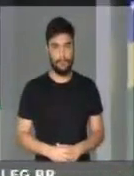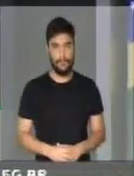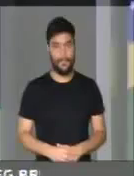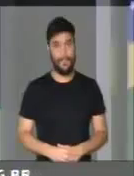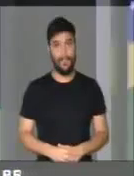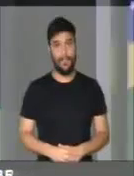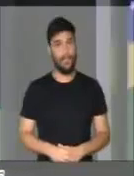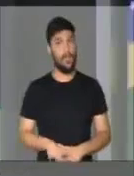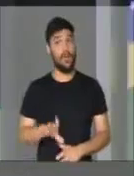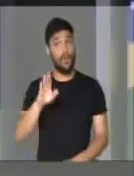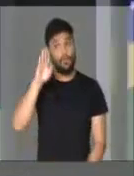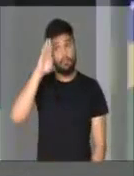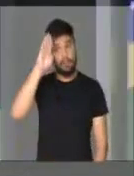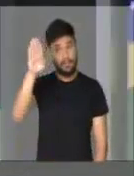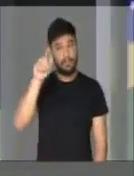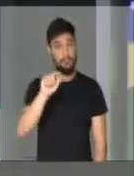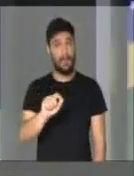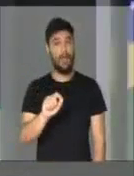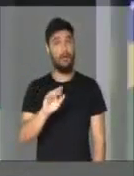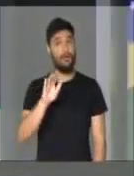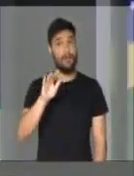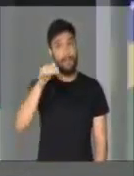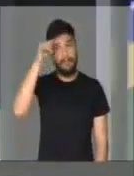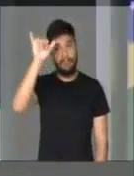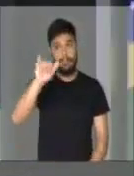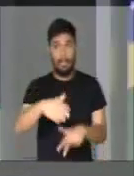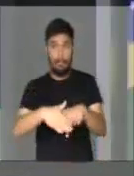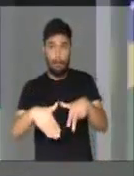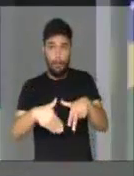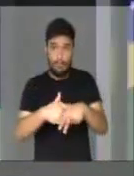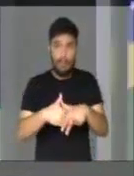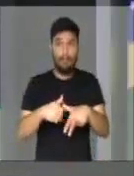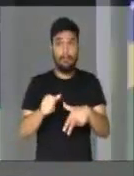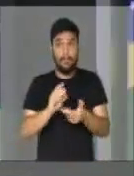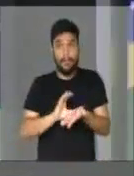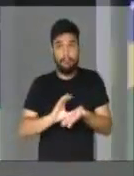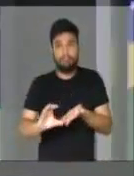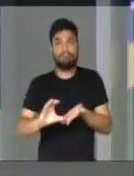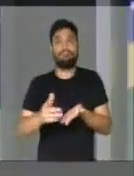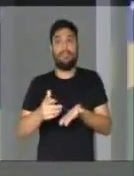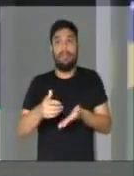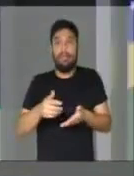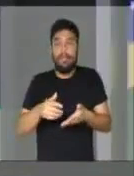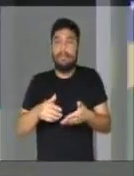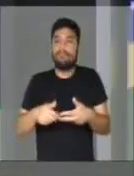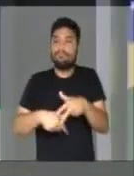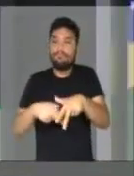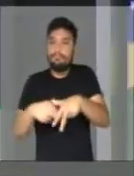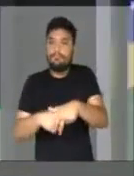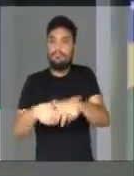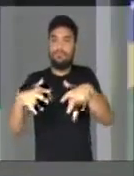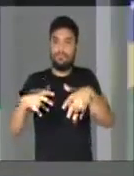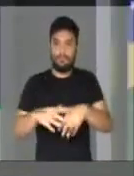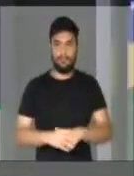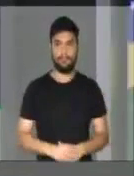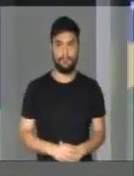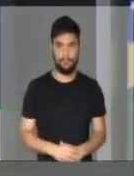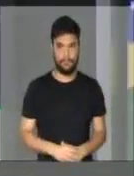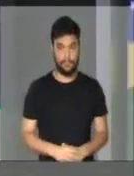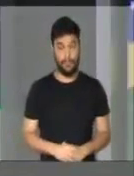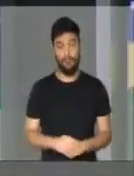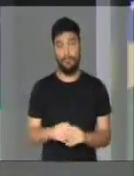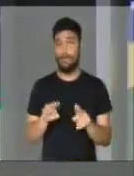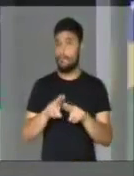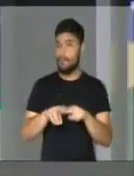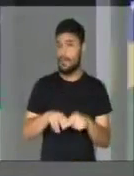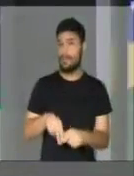Voltados à prevenção e ao combate à lavagem de dinheiro e ao financiamento do terrorismo, faço questão de